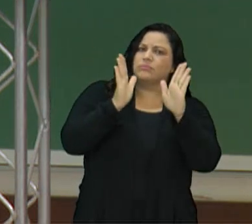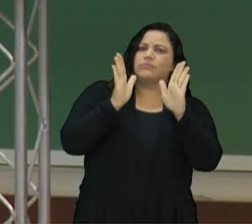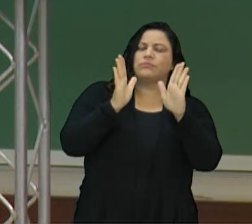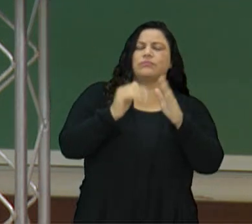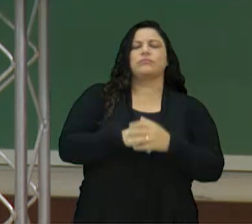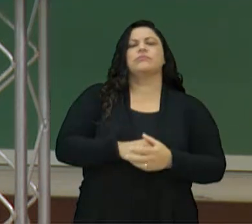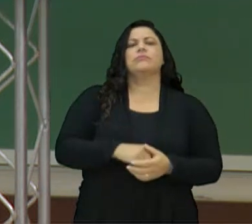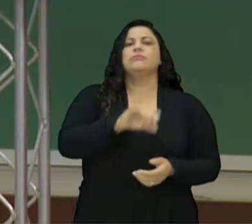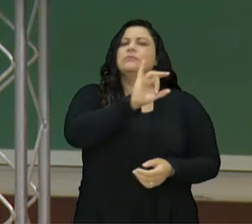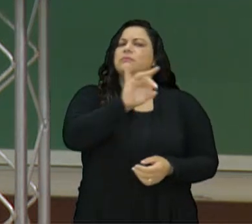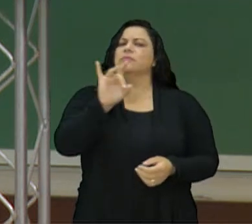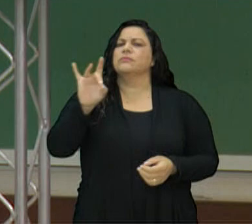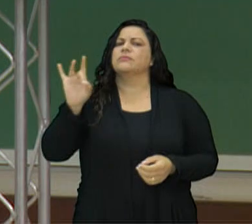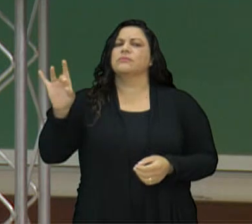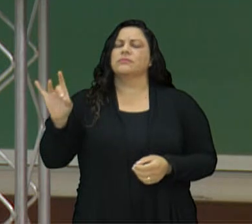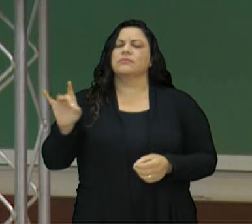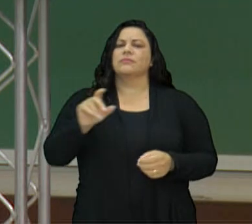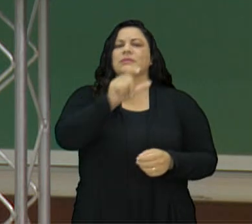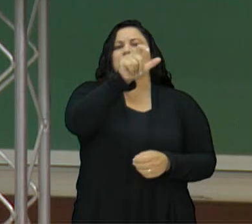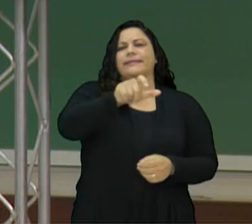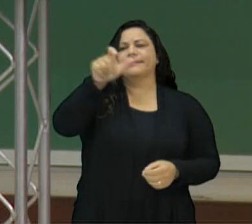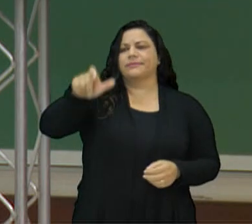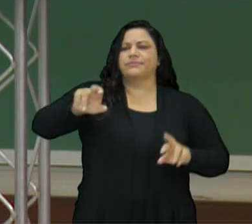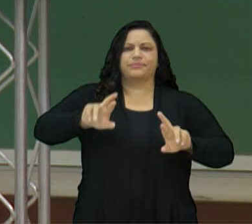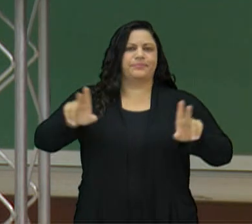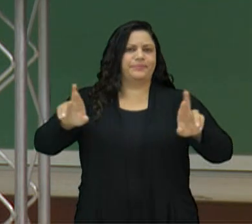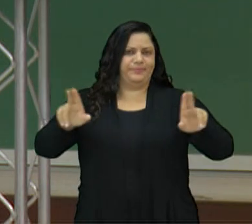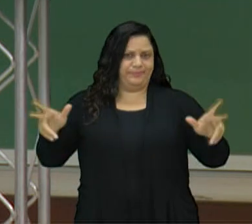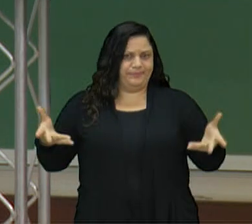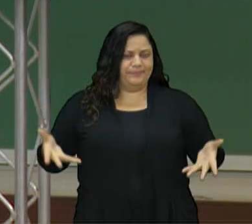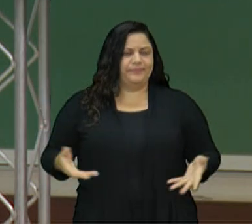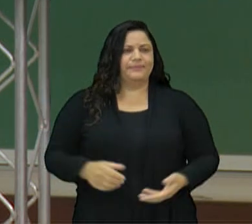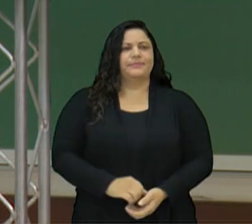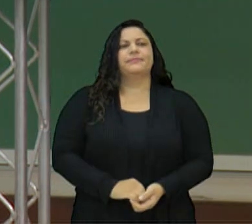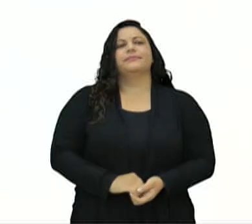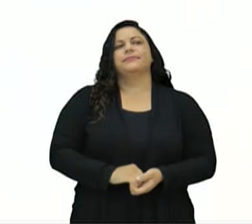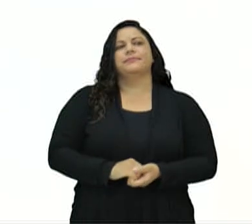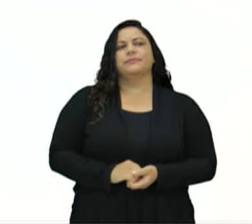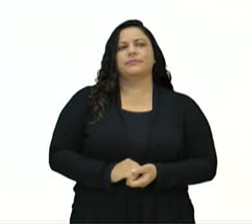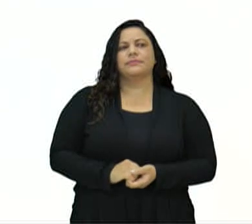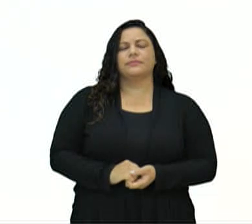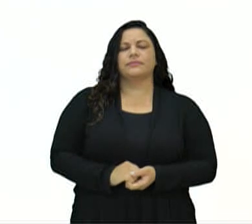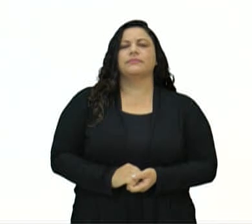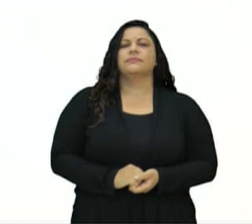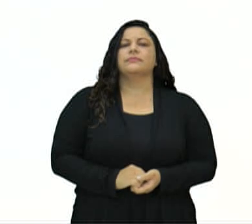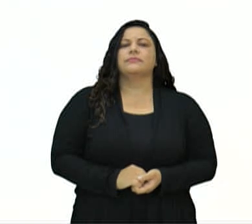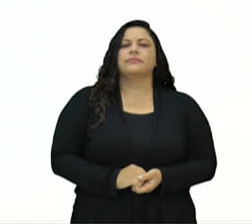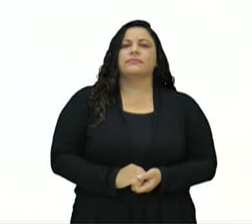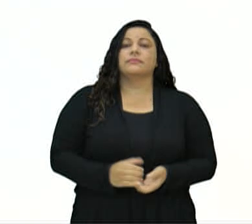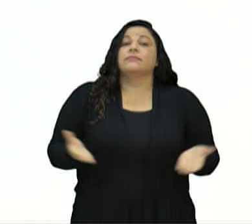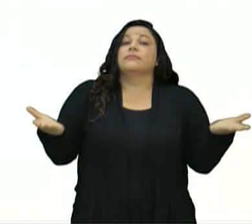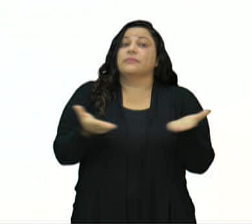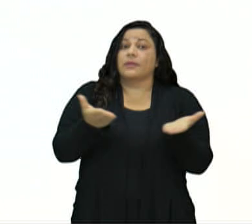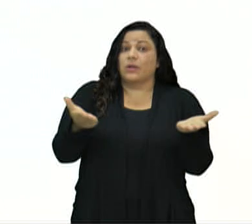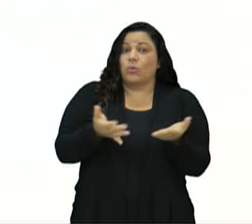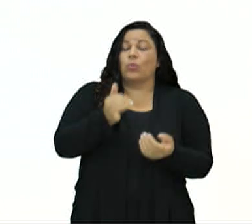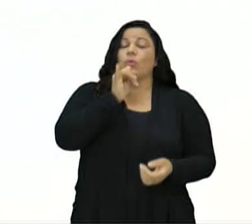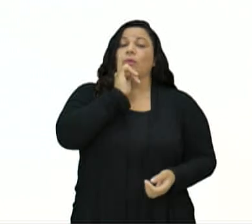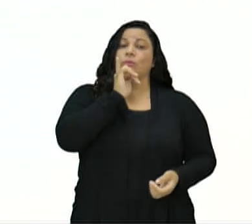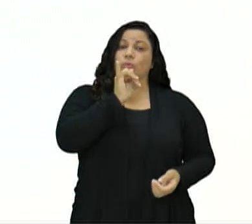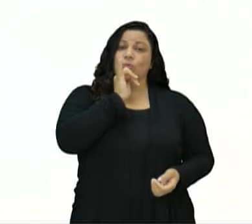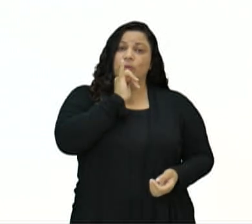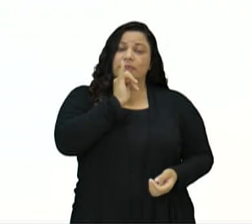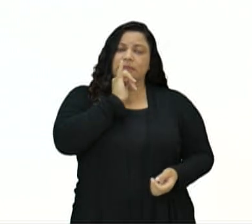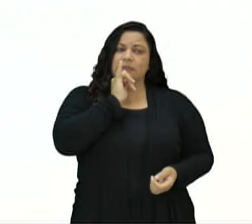necessidade de cada um, né? A gente utiliza. Aí agora temos um exemplo